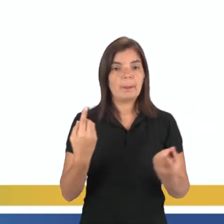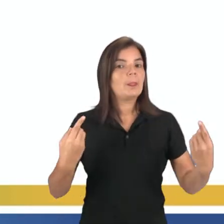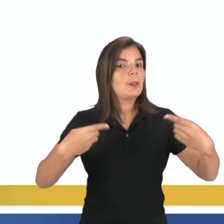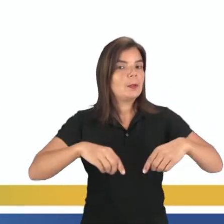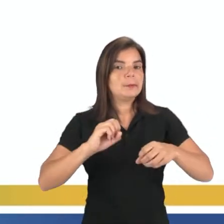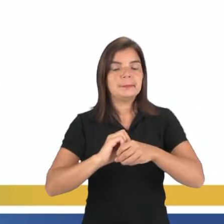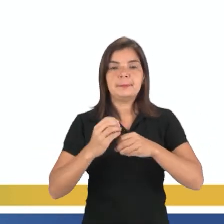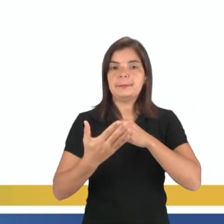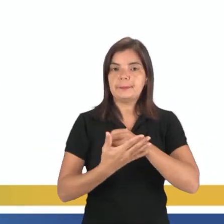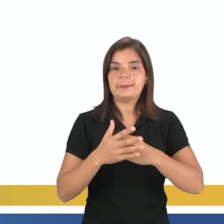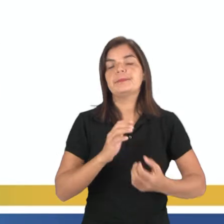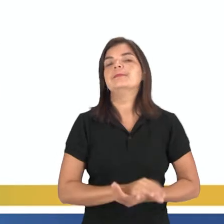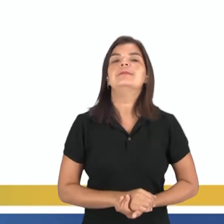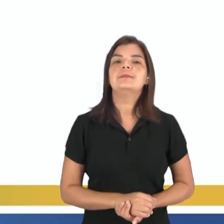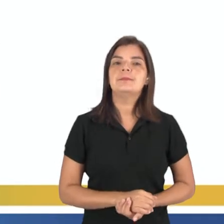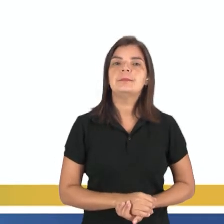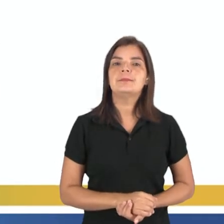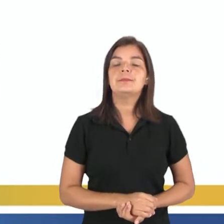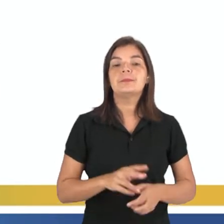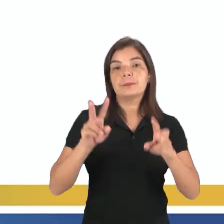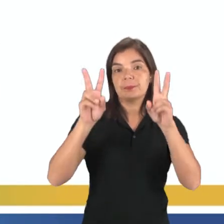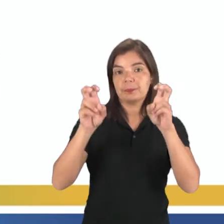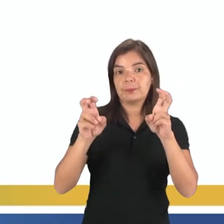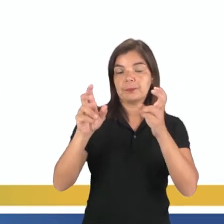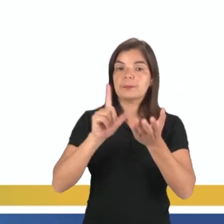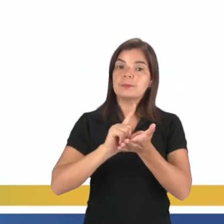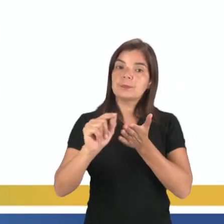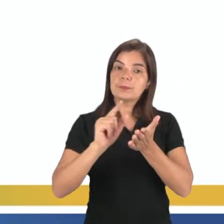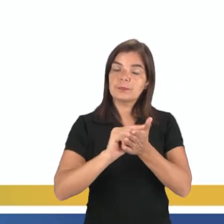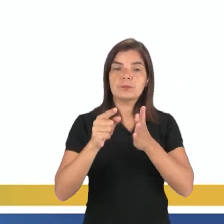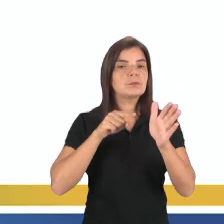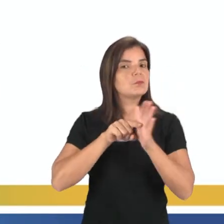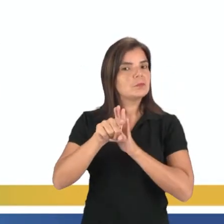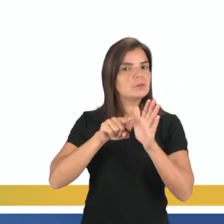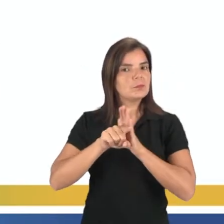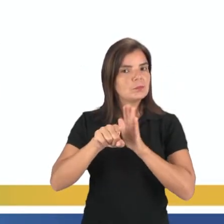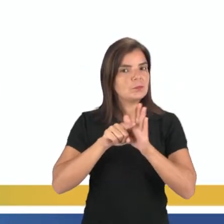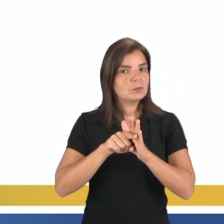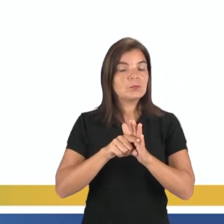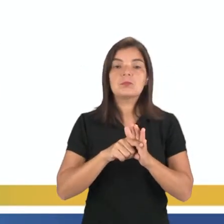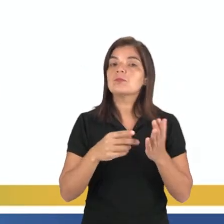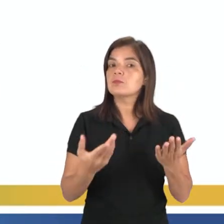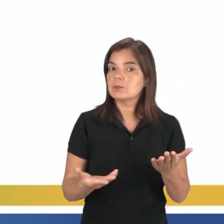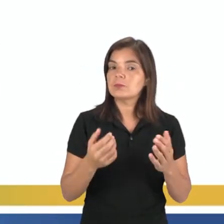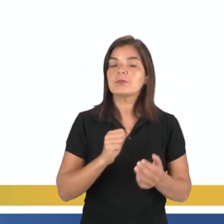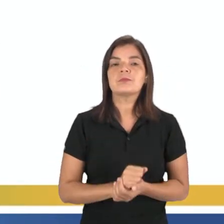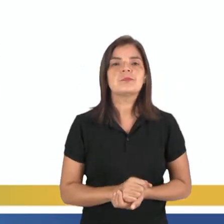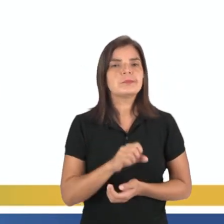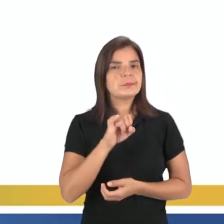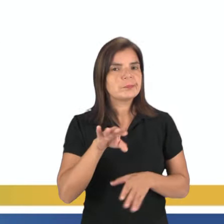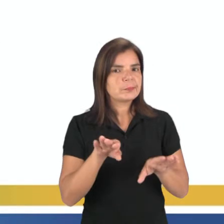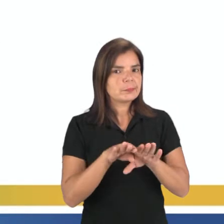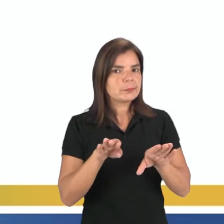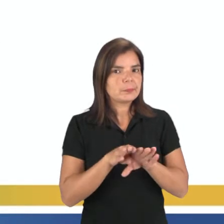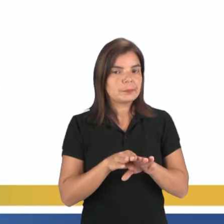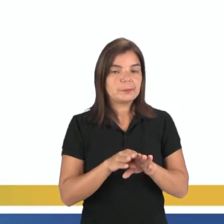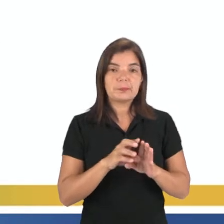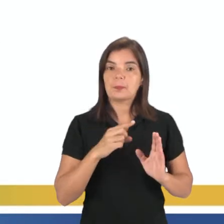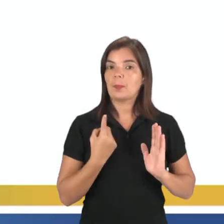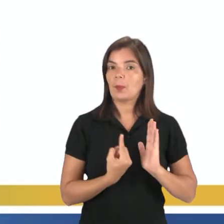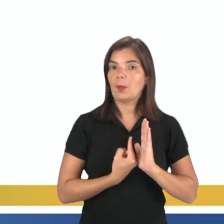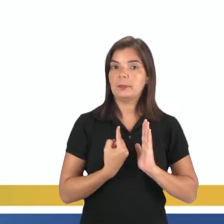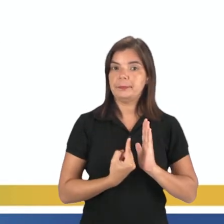à Covid-19? Olha, esse título do artigo é um questionamento, se trata de uma pergunta e se trata sobre o